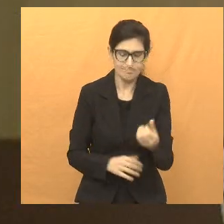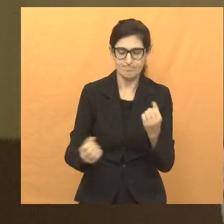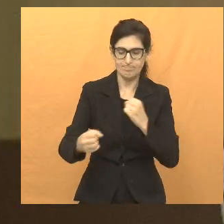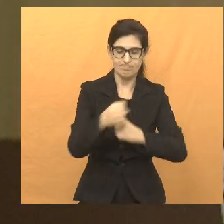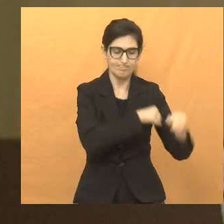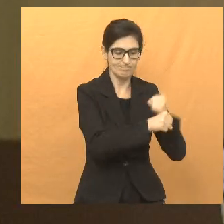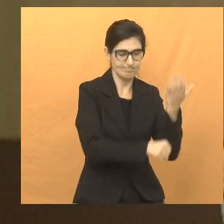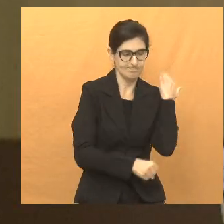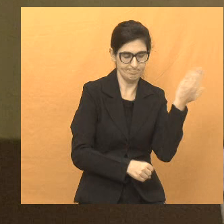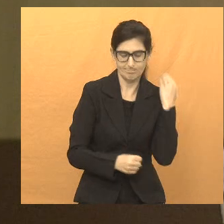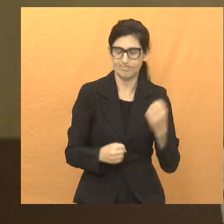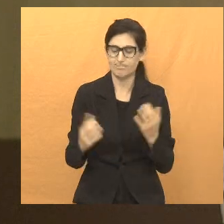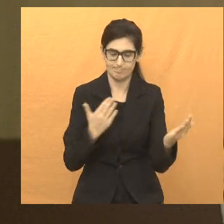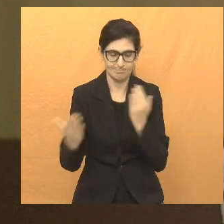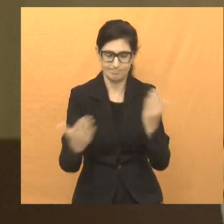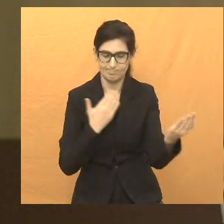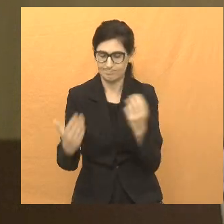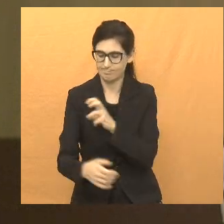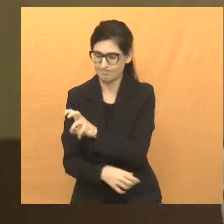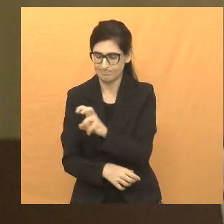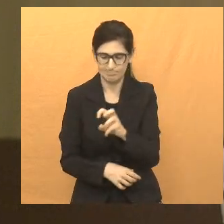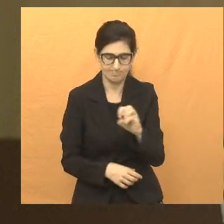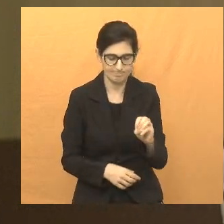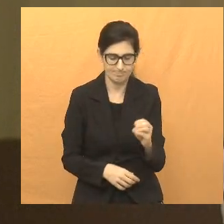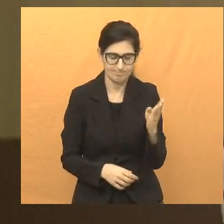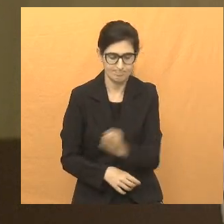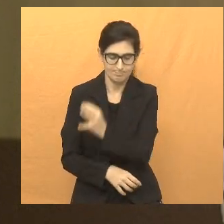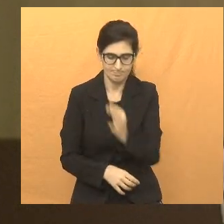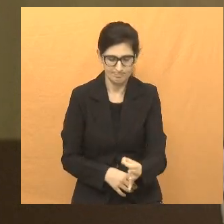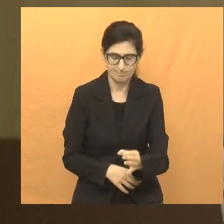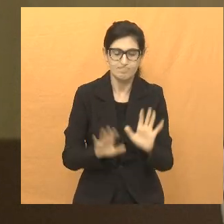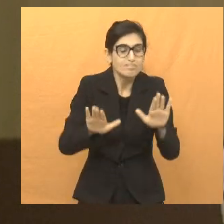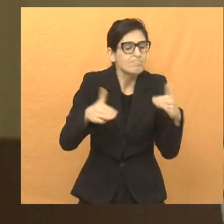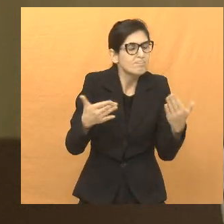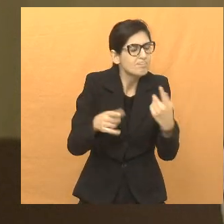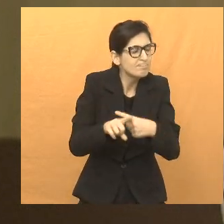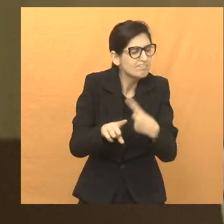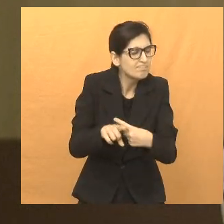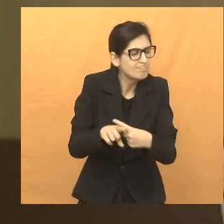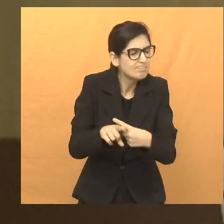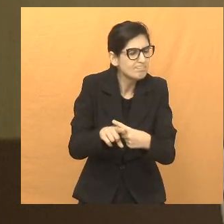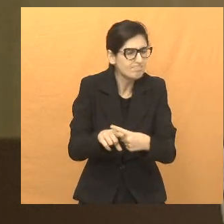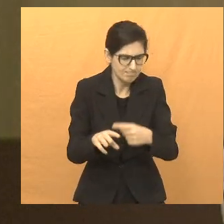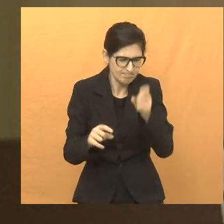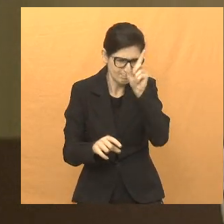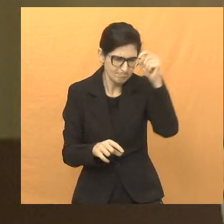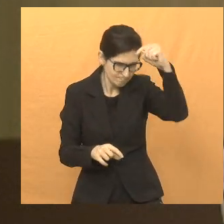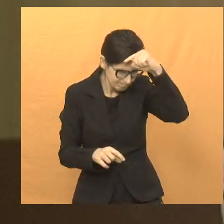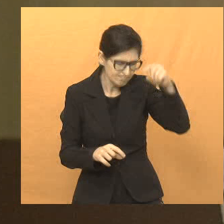já de 550%. Isso é algum reflexo já do Hospital Regional ou não?